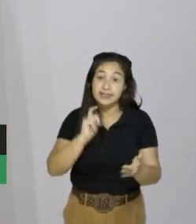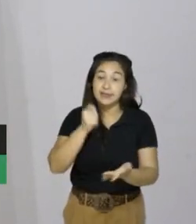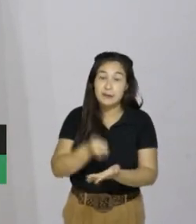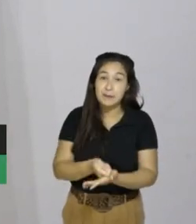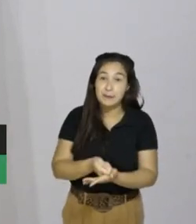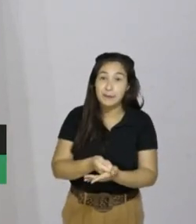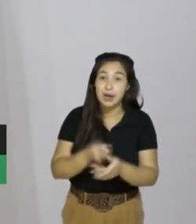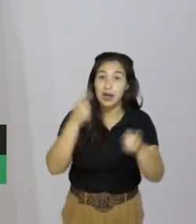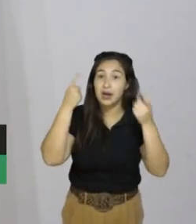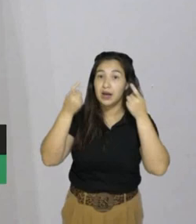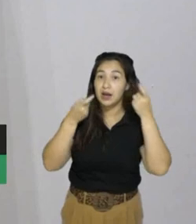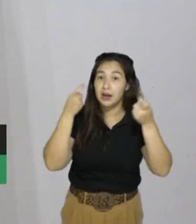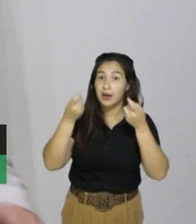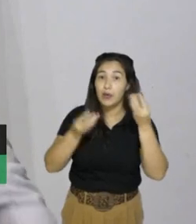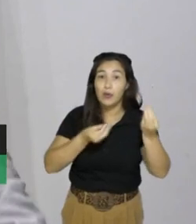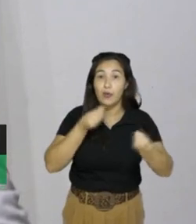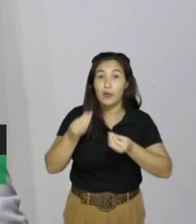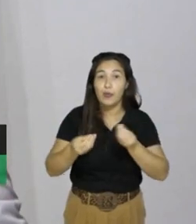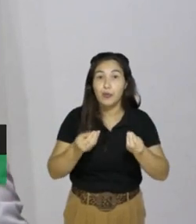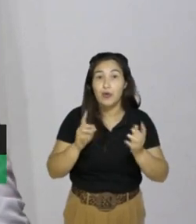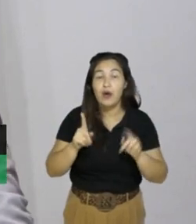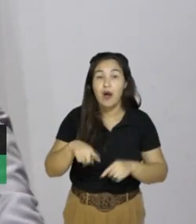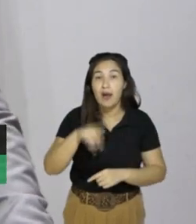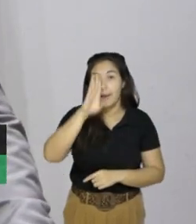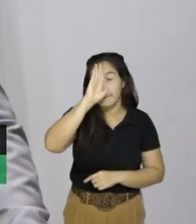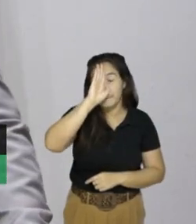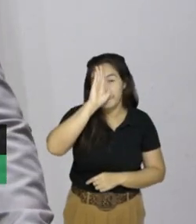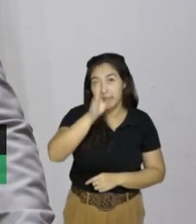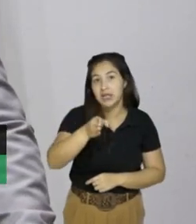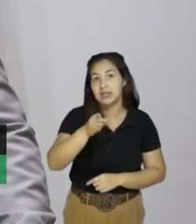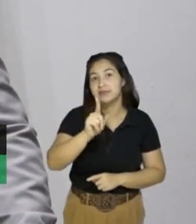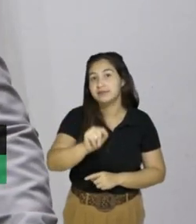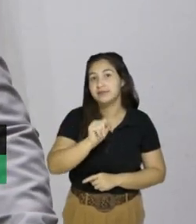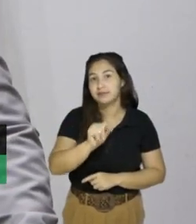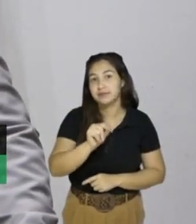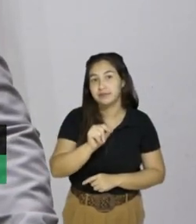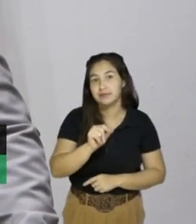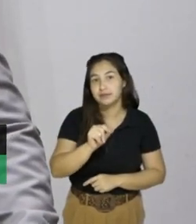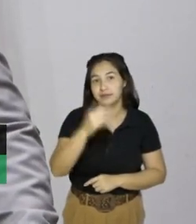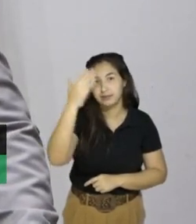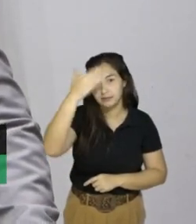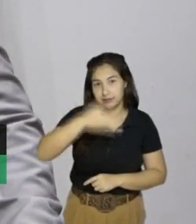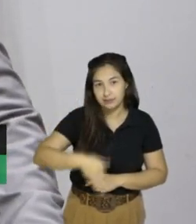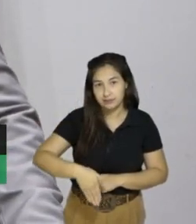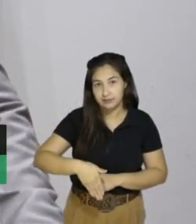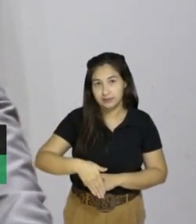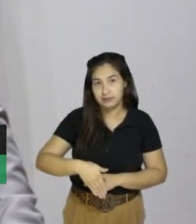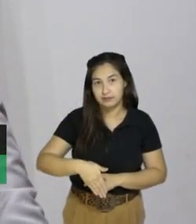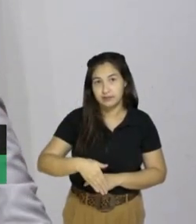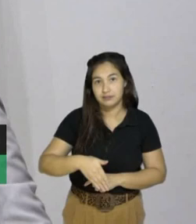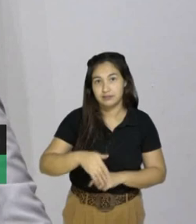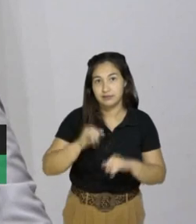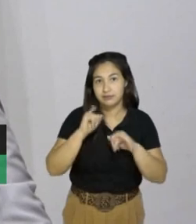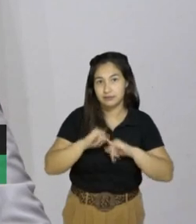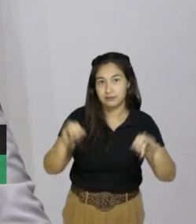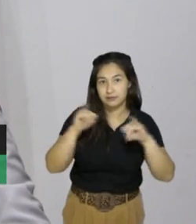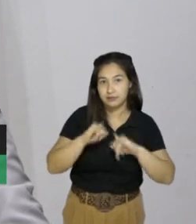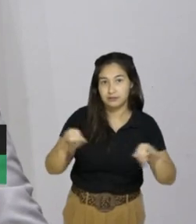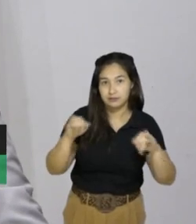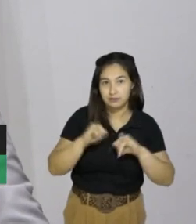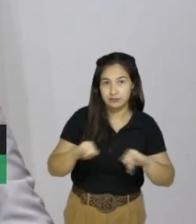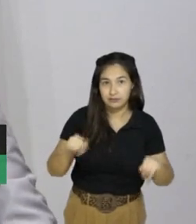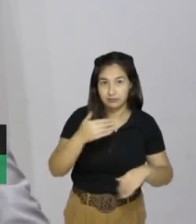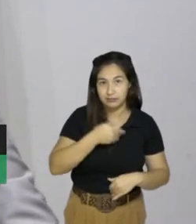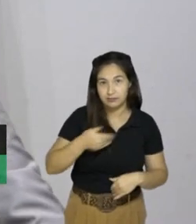está preocupado com a principal promessa de campanha do governador que não foi